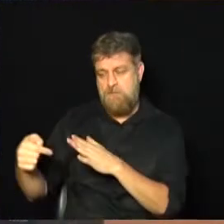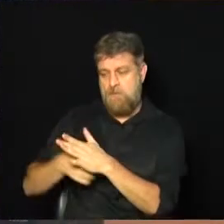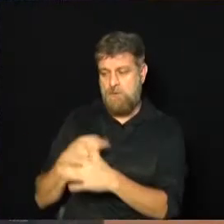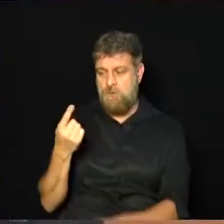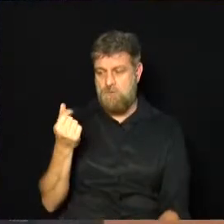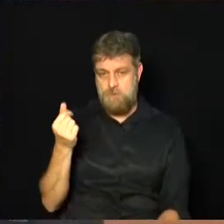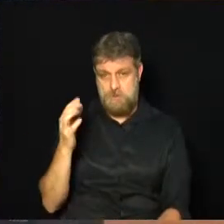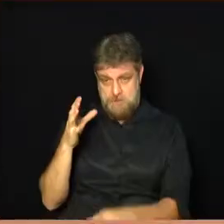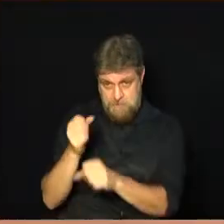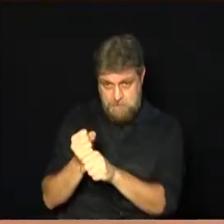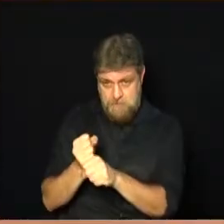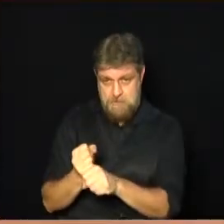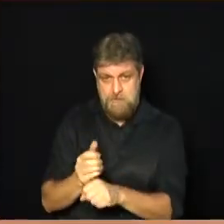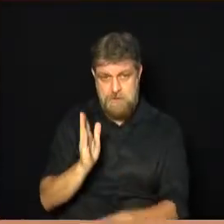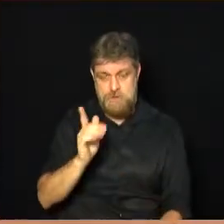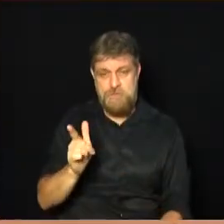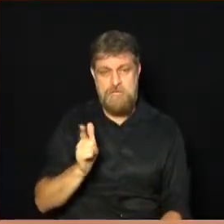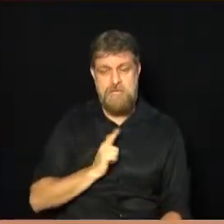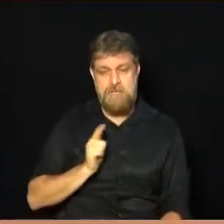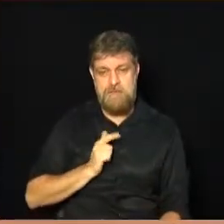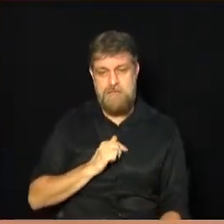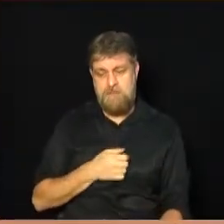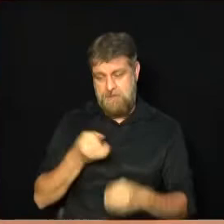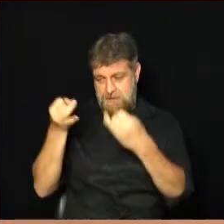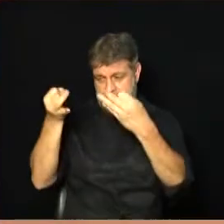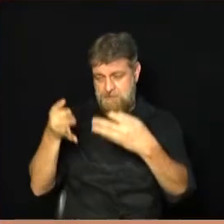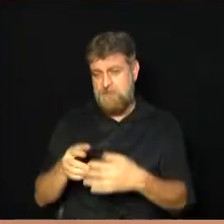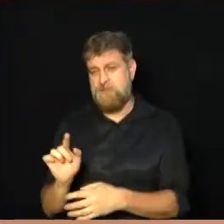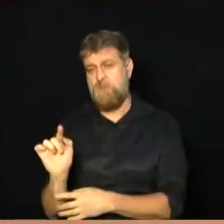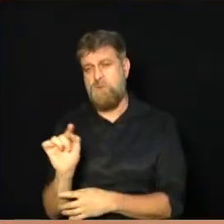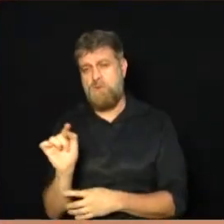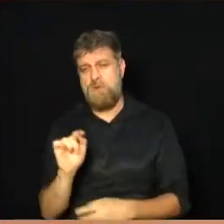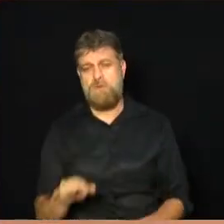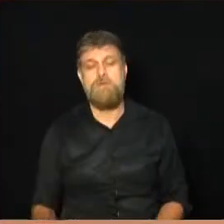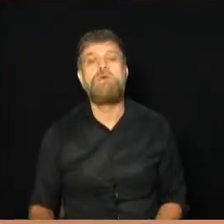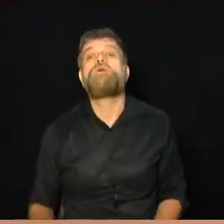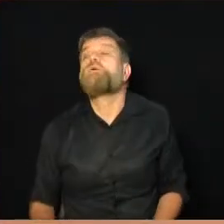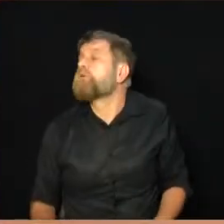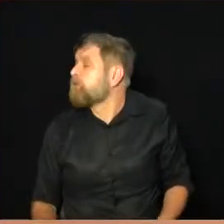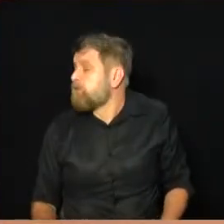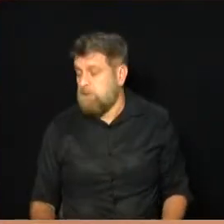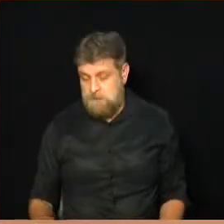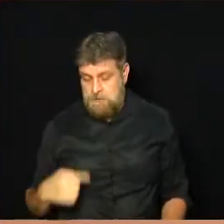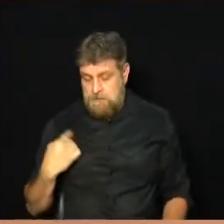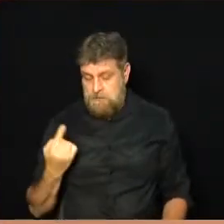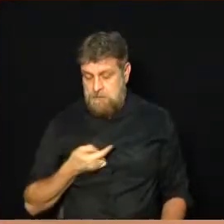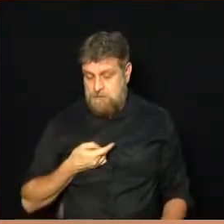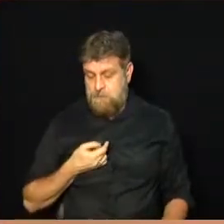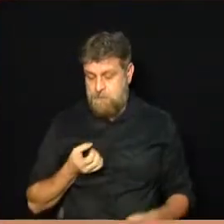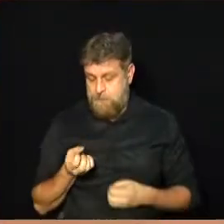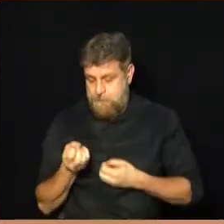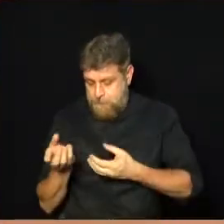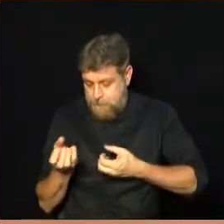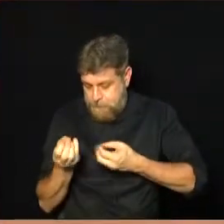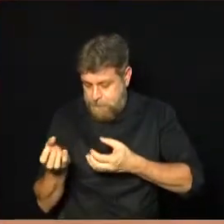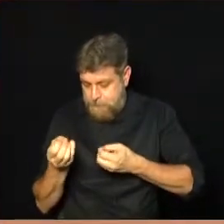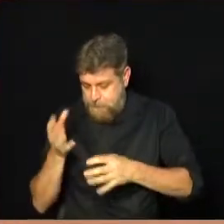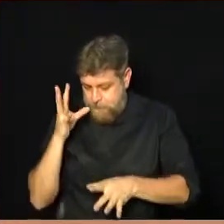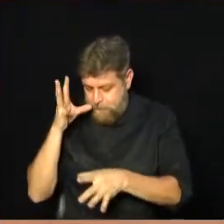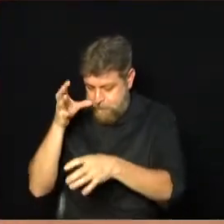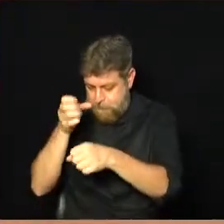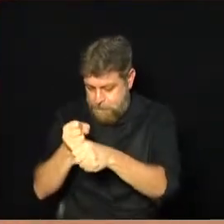orçamento, que também vale uma ressalva, só para vocês terem, então, informações assim, de número de maneira geral,